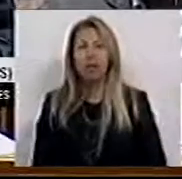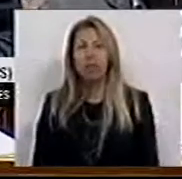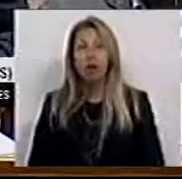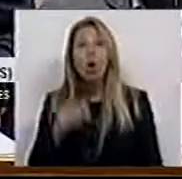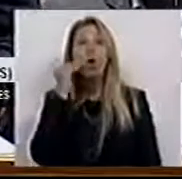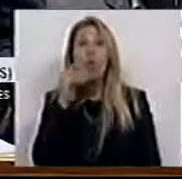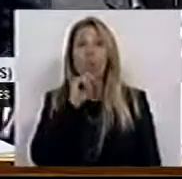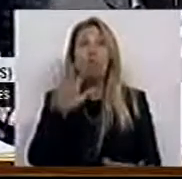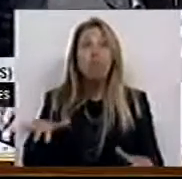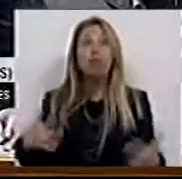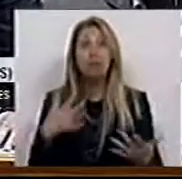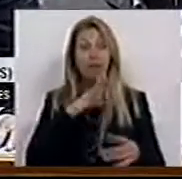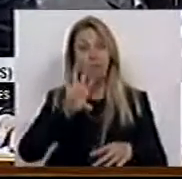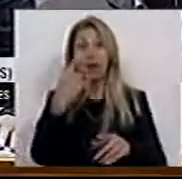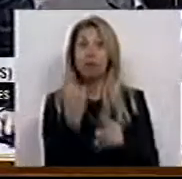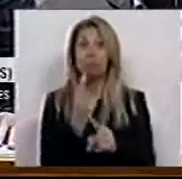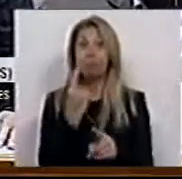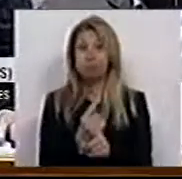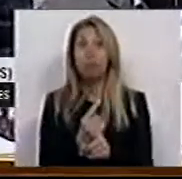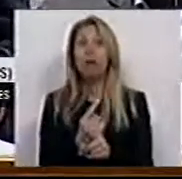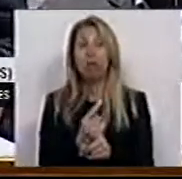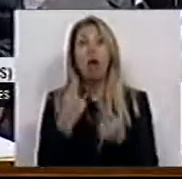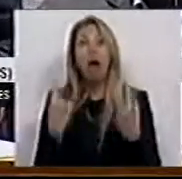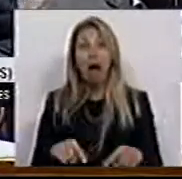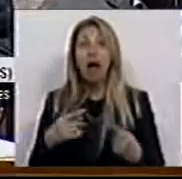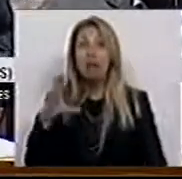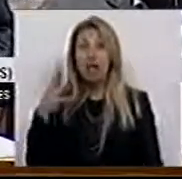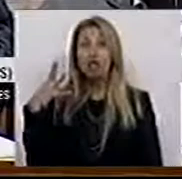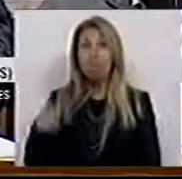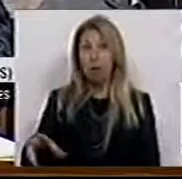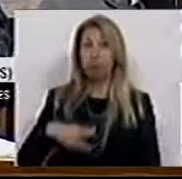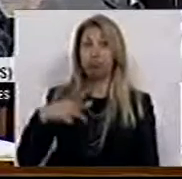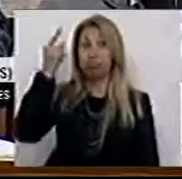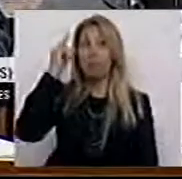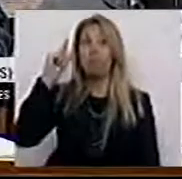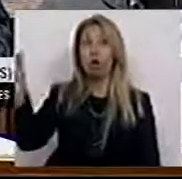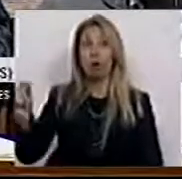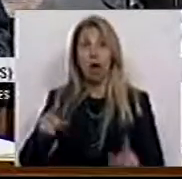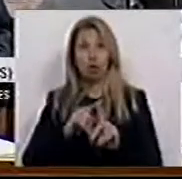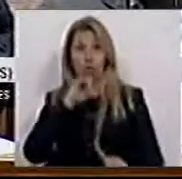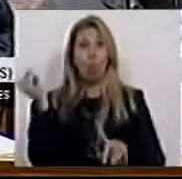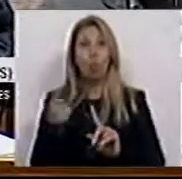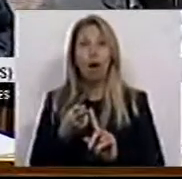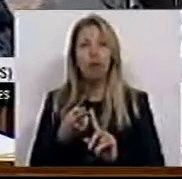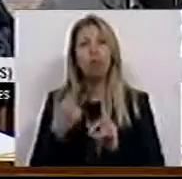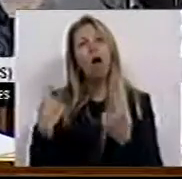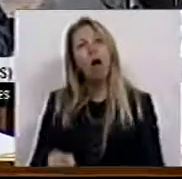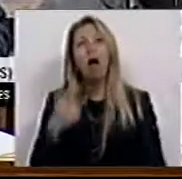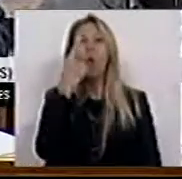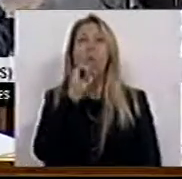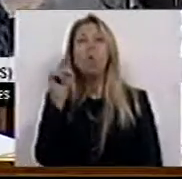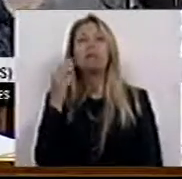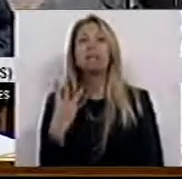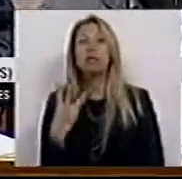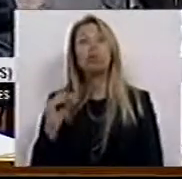no mesmo país, onde há mais de 10 mil milionários por ano, existam um terço das